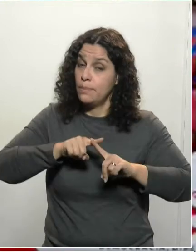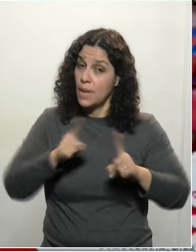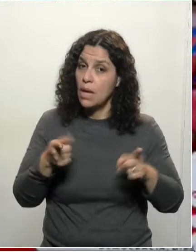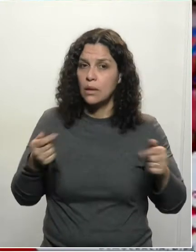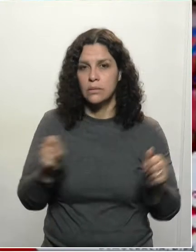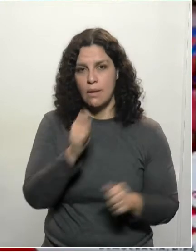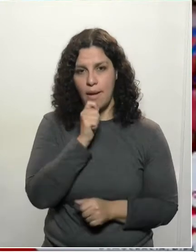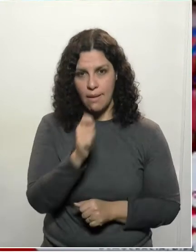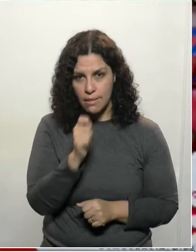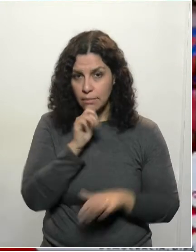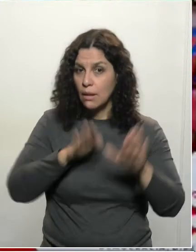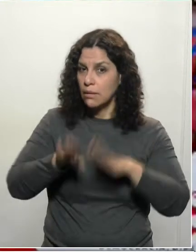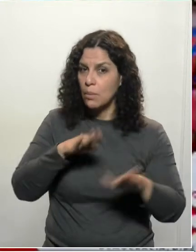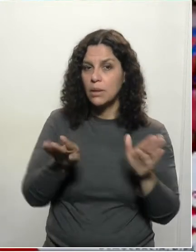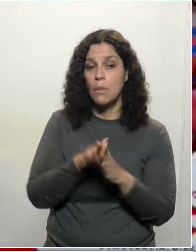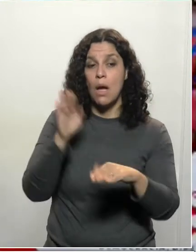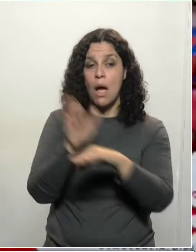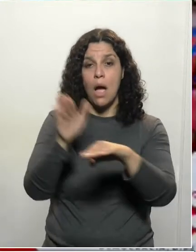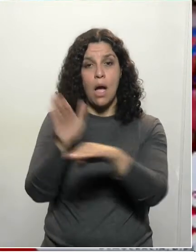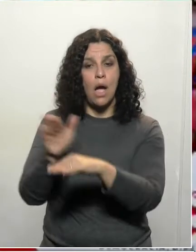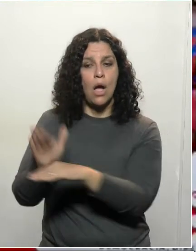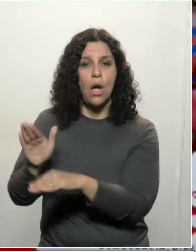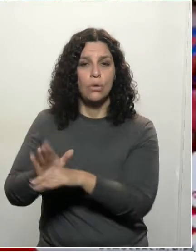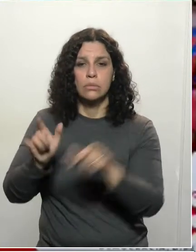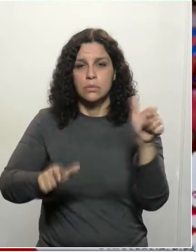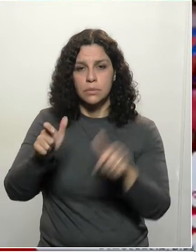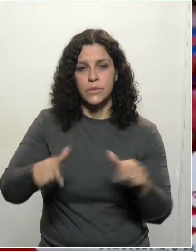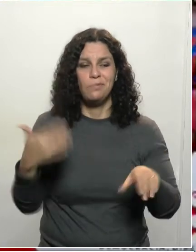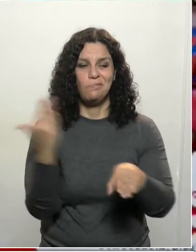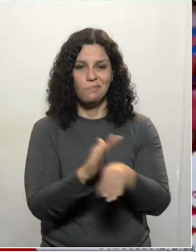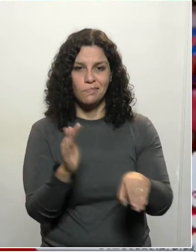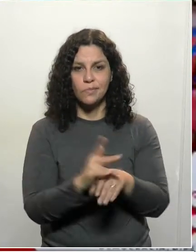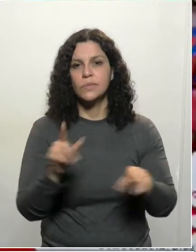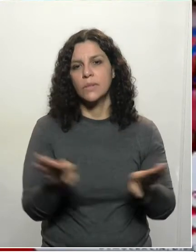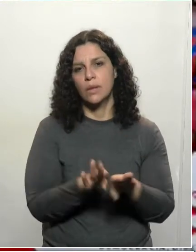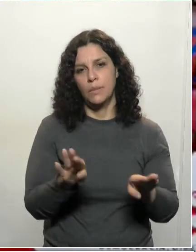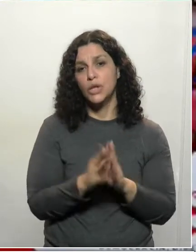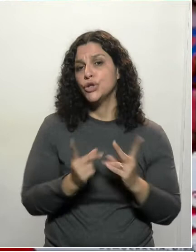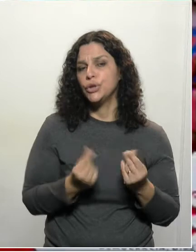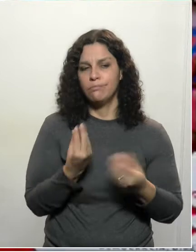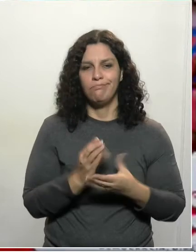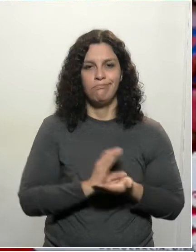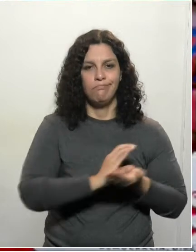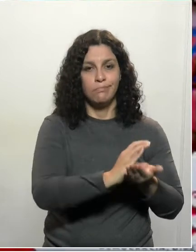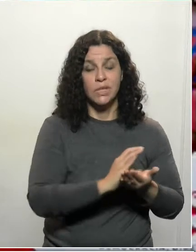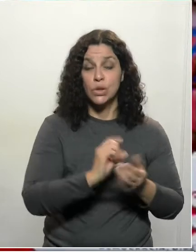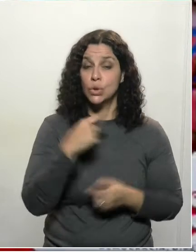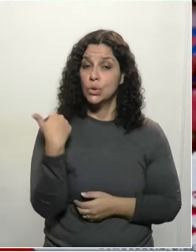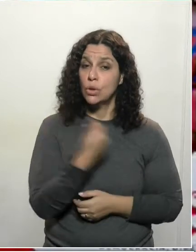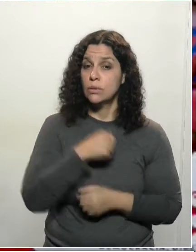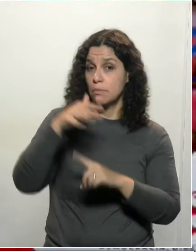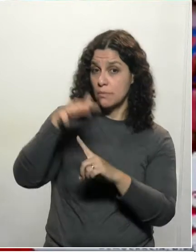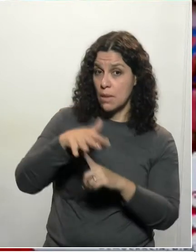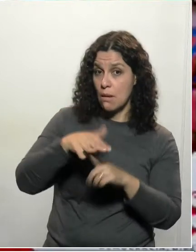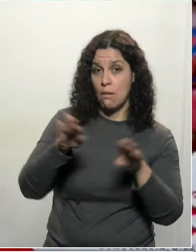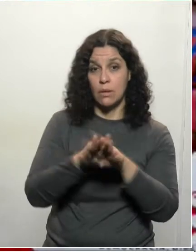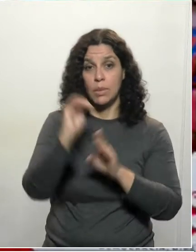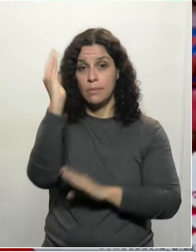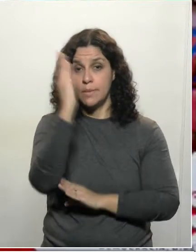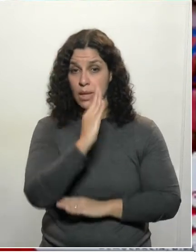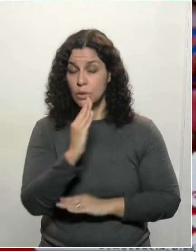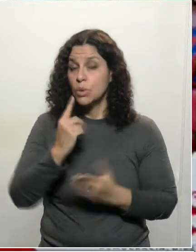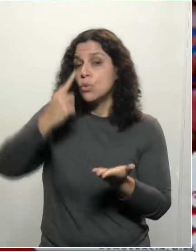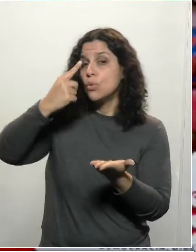Mesmo assim, a família depende muito da solidariedade de todos nós, paranaenses e brasileiros, porque a campanha não está